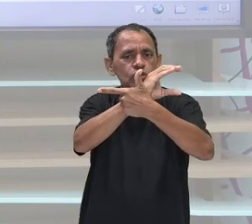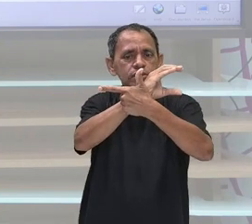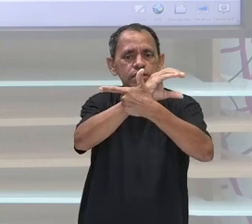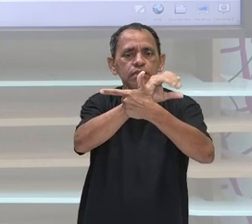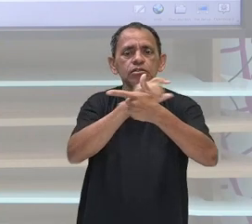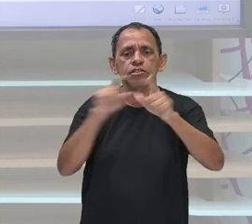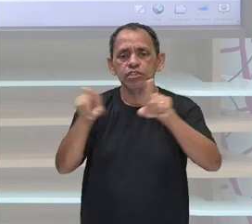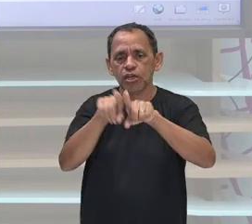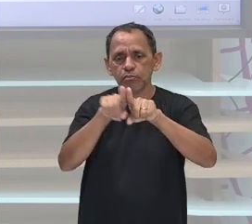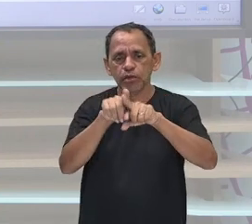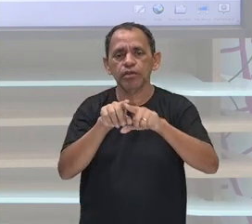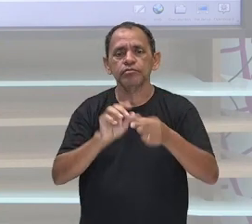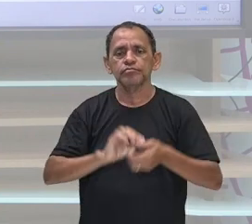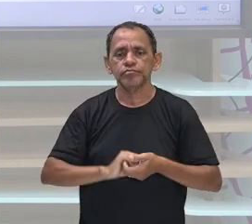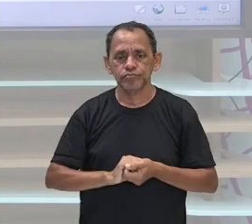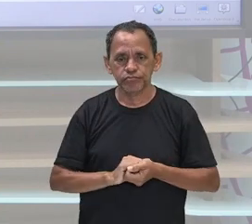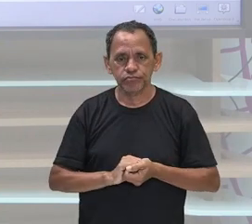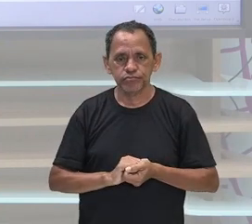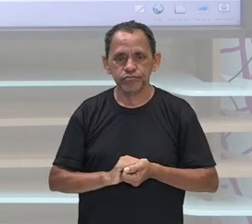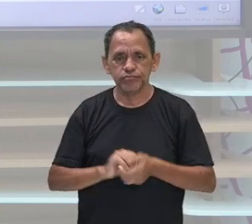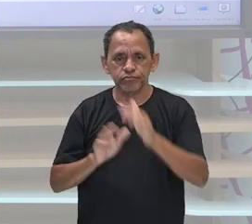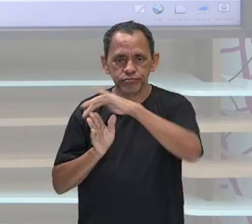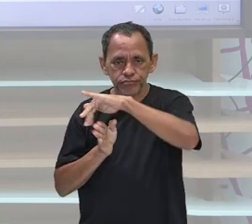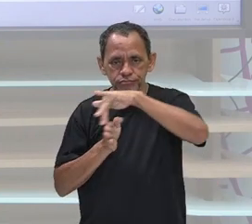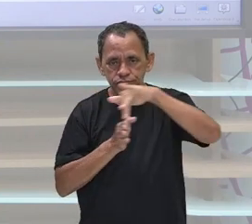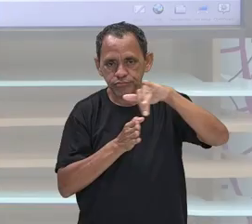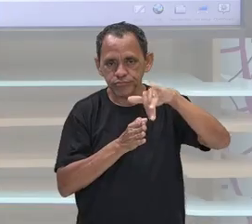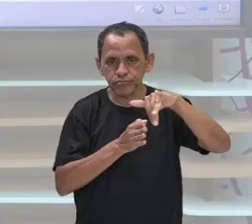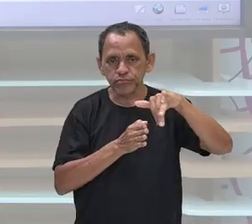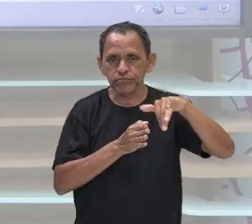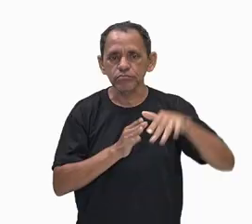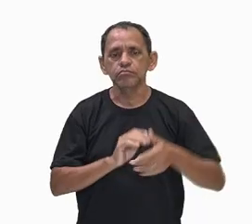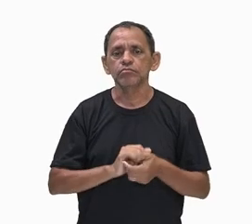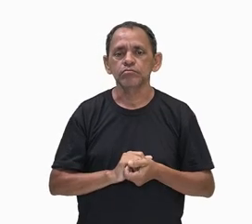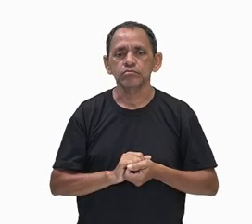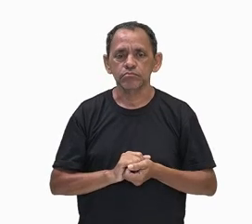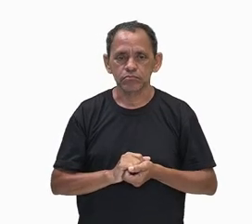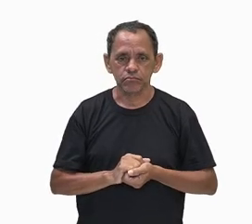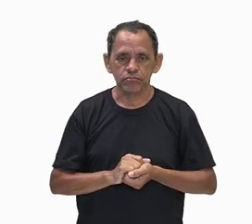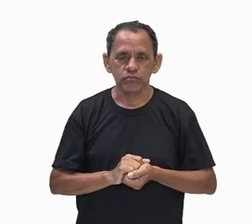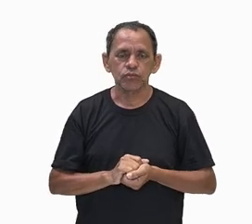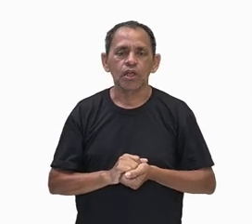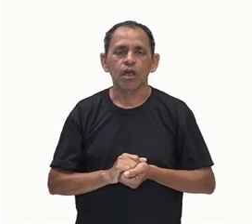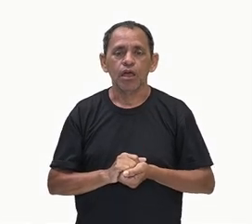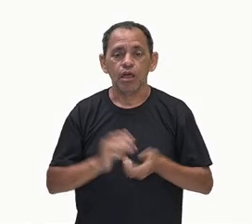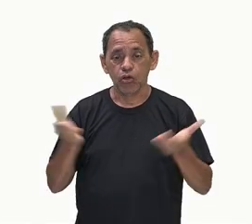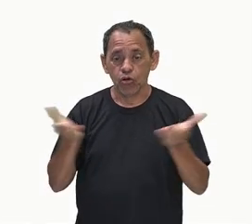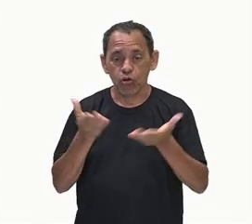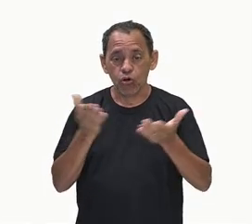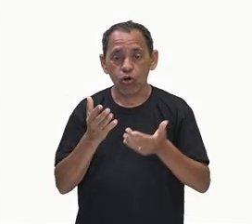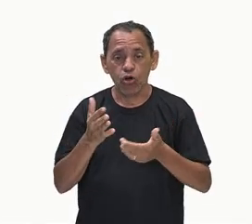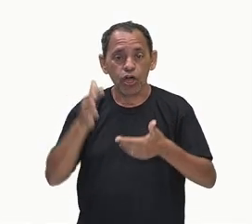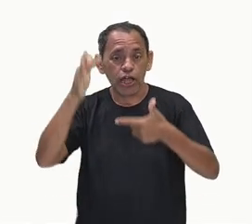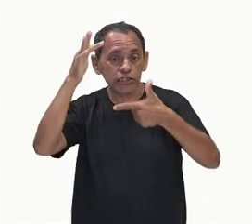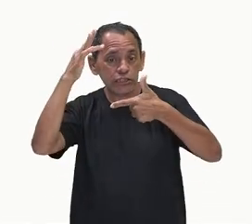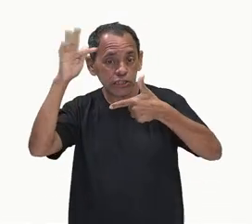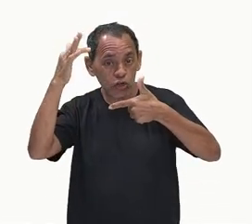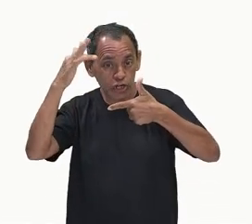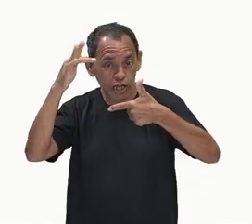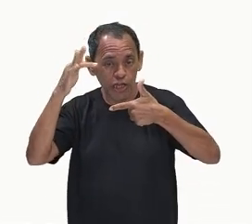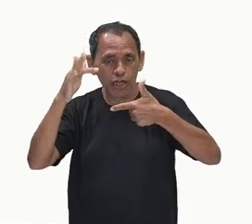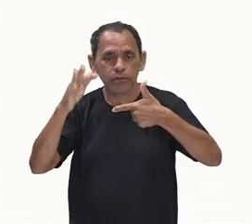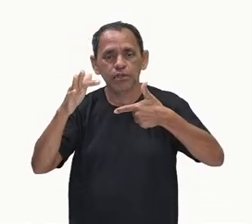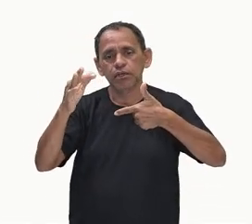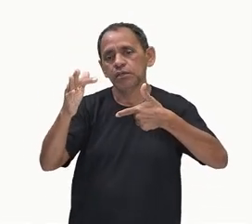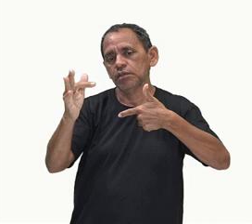eles tá certo agora vamos ver uma questão envolvendo o teorema de talhes temos aqui que calcular o valor